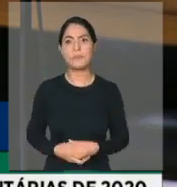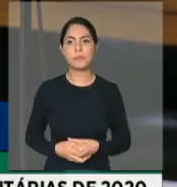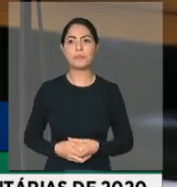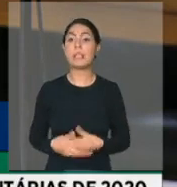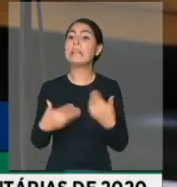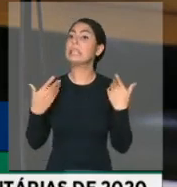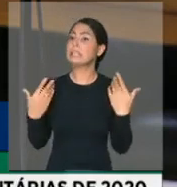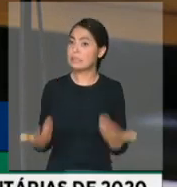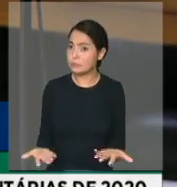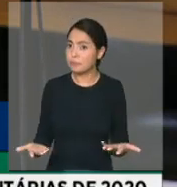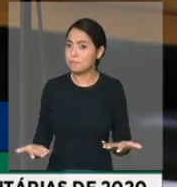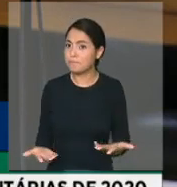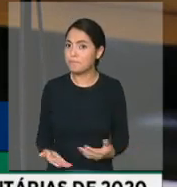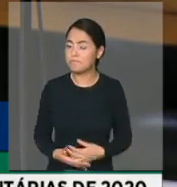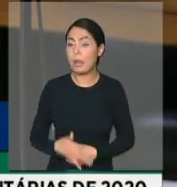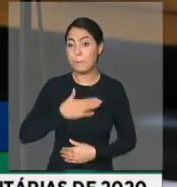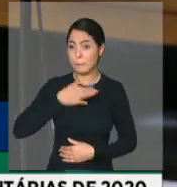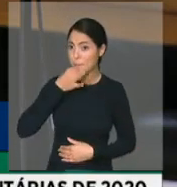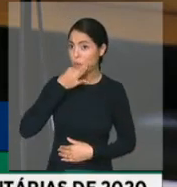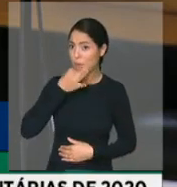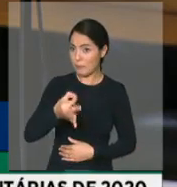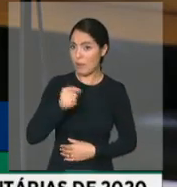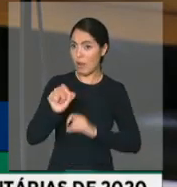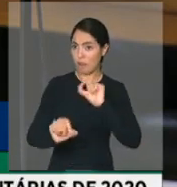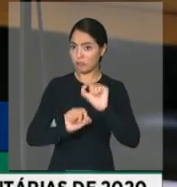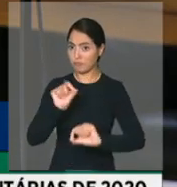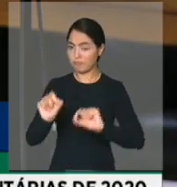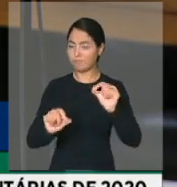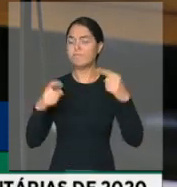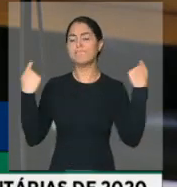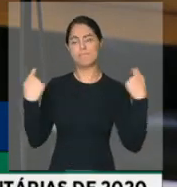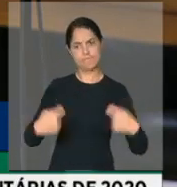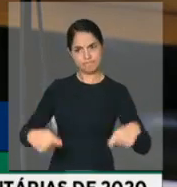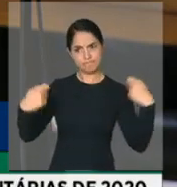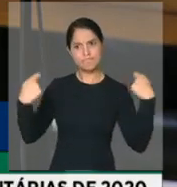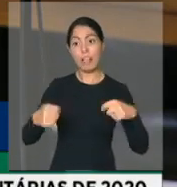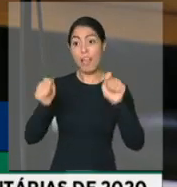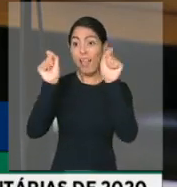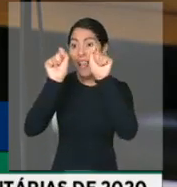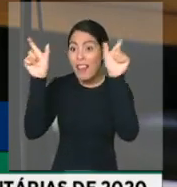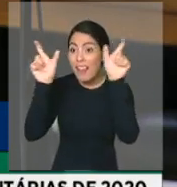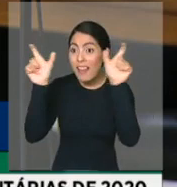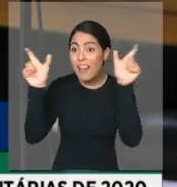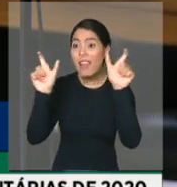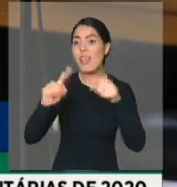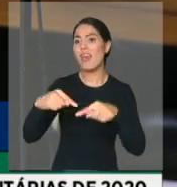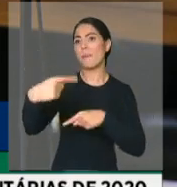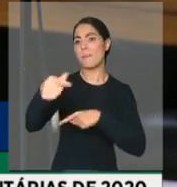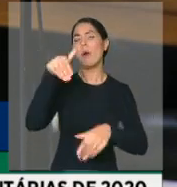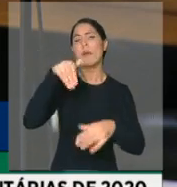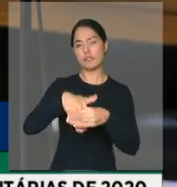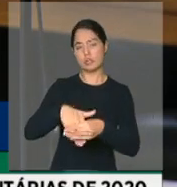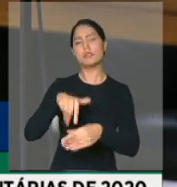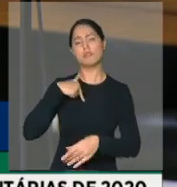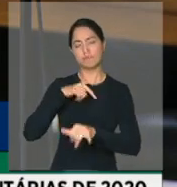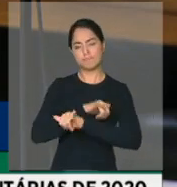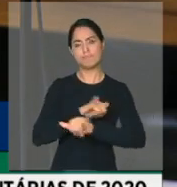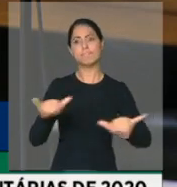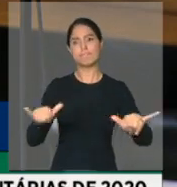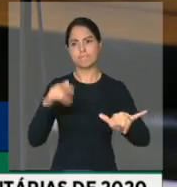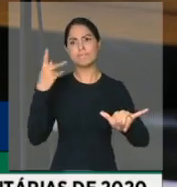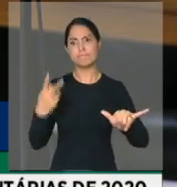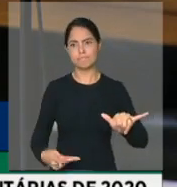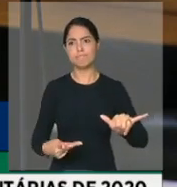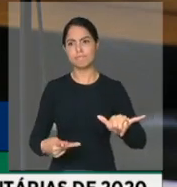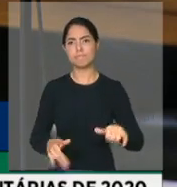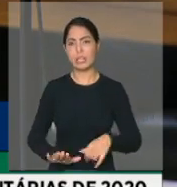Então, eu acho que é preciso fazer esse alerta para as próximas votações. Eu quero deixar registrada essa questão